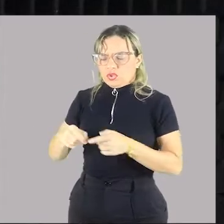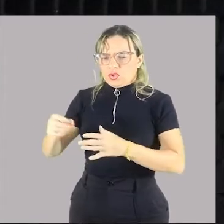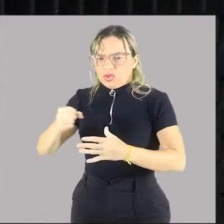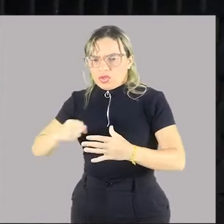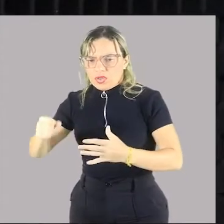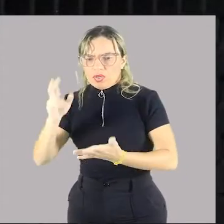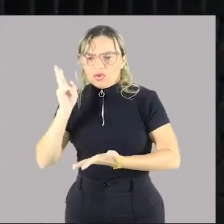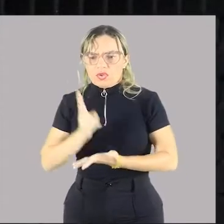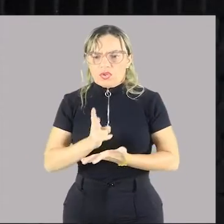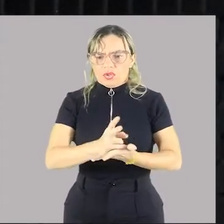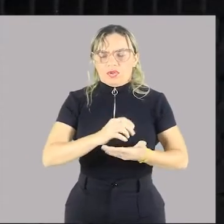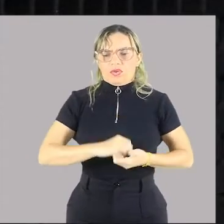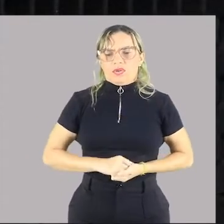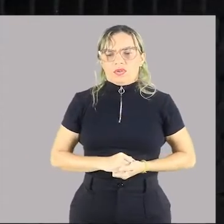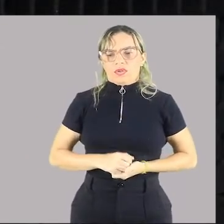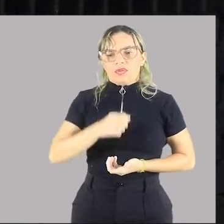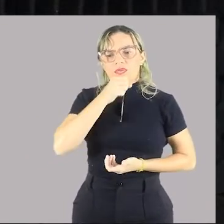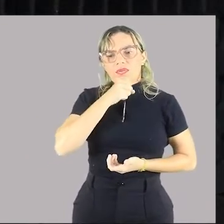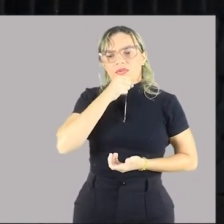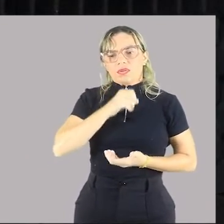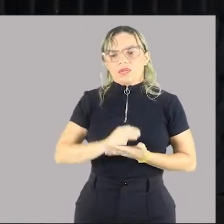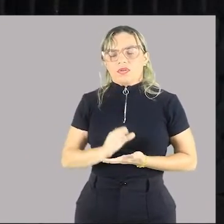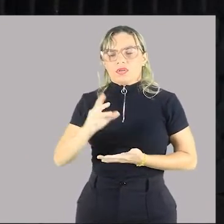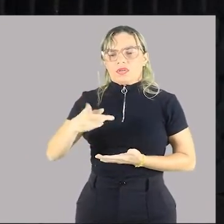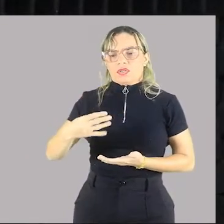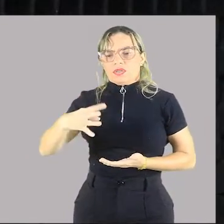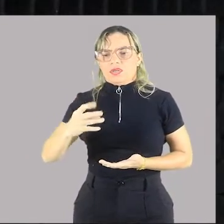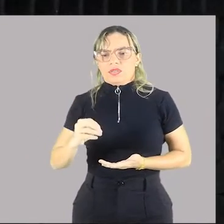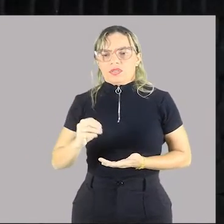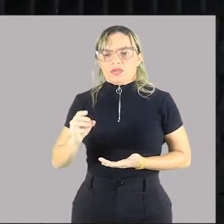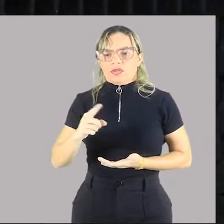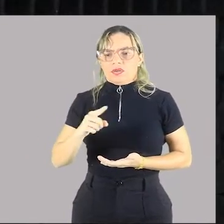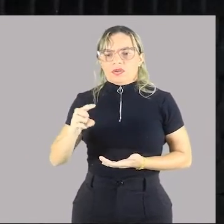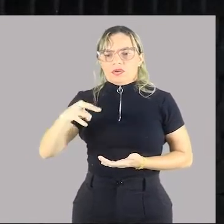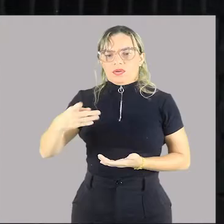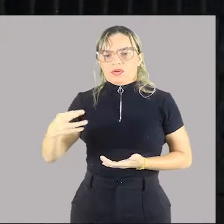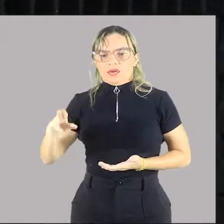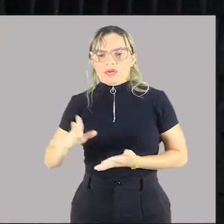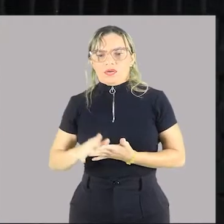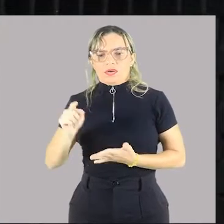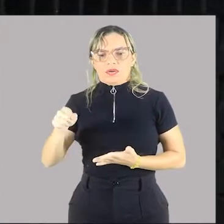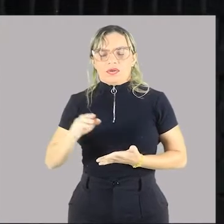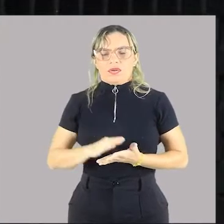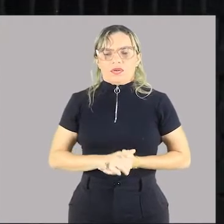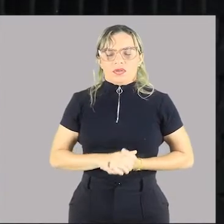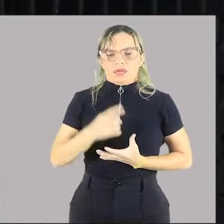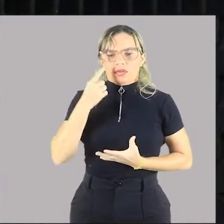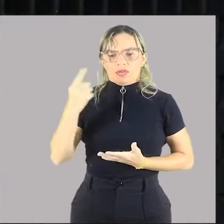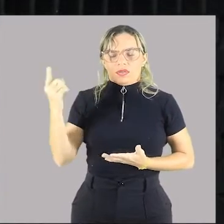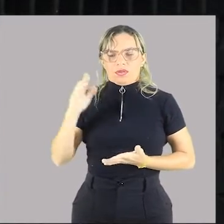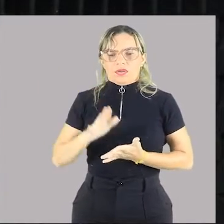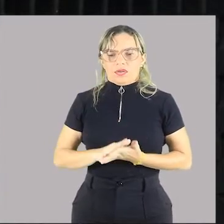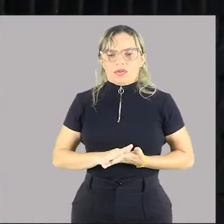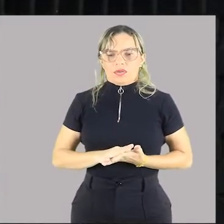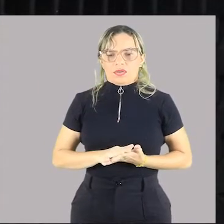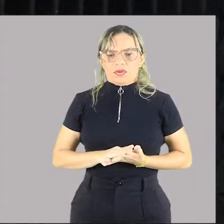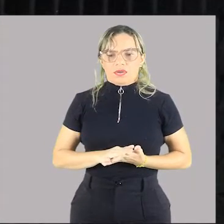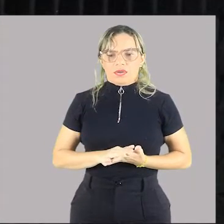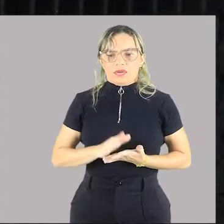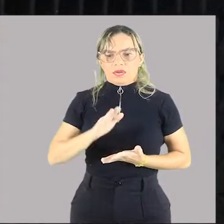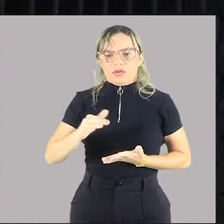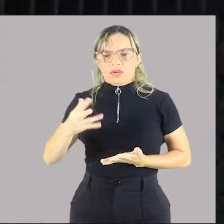ele continua. O velho Capitão Mor era mesmo que menino